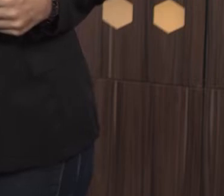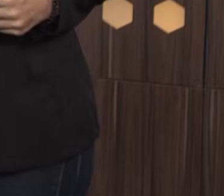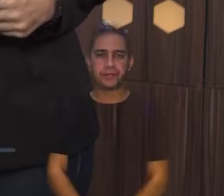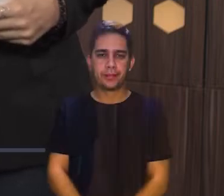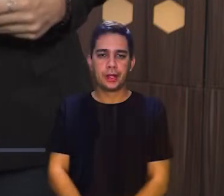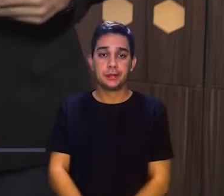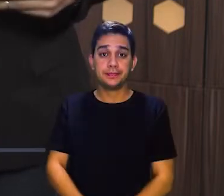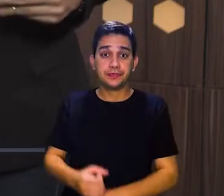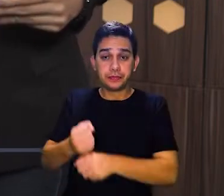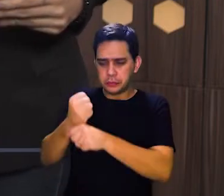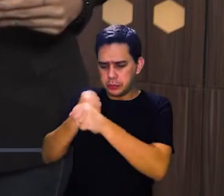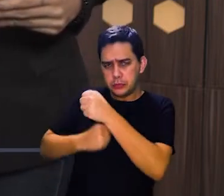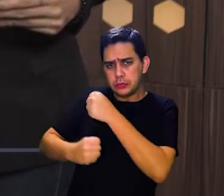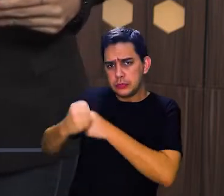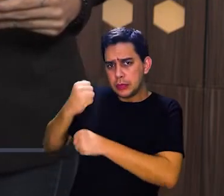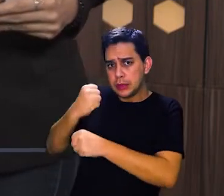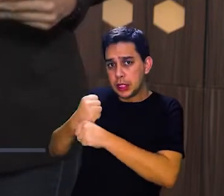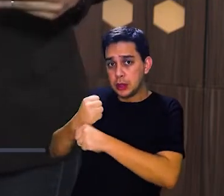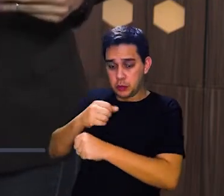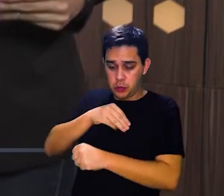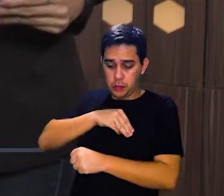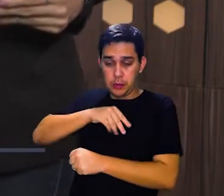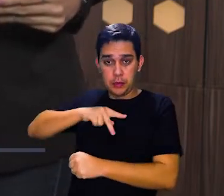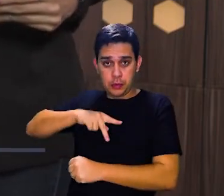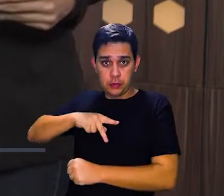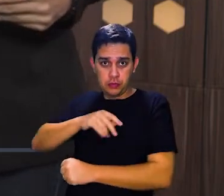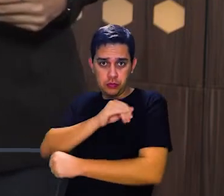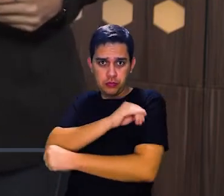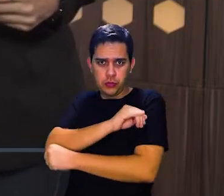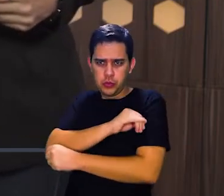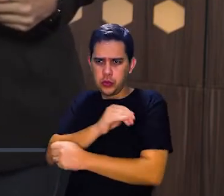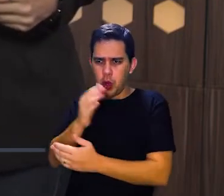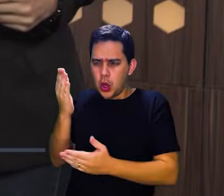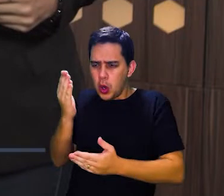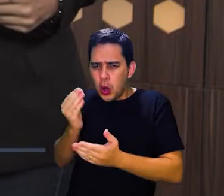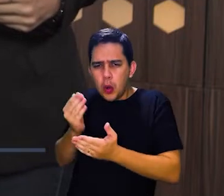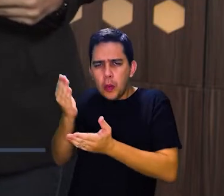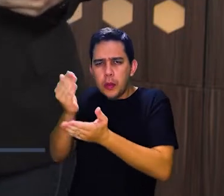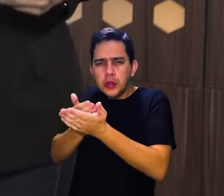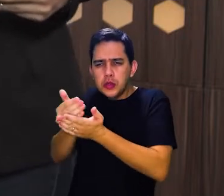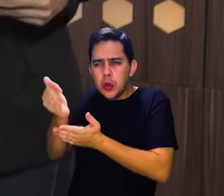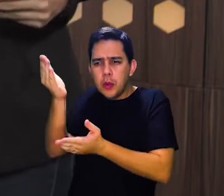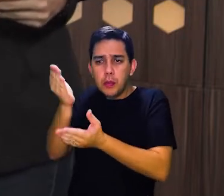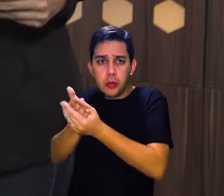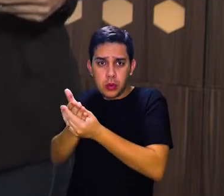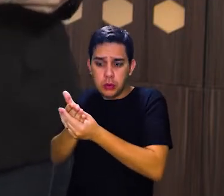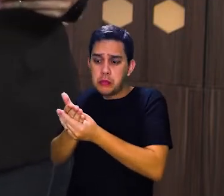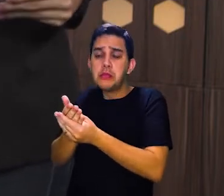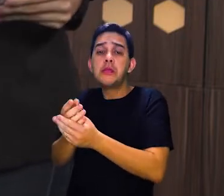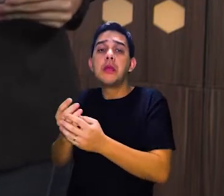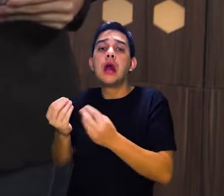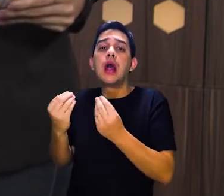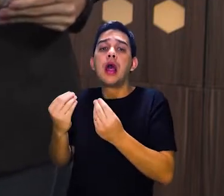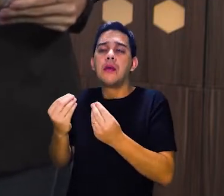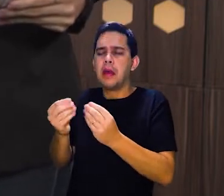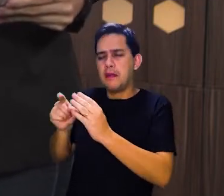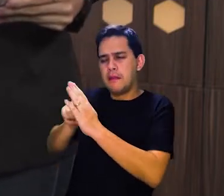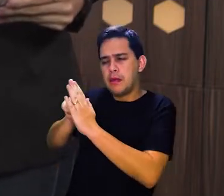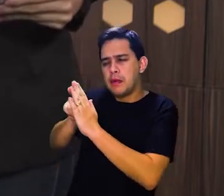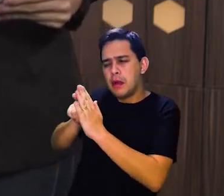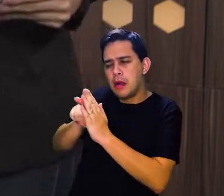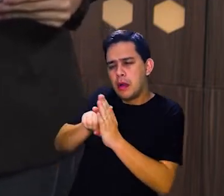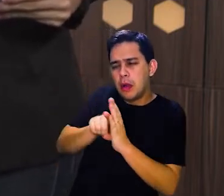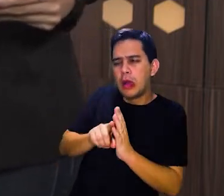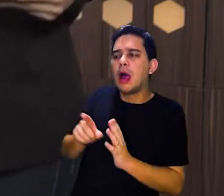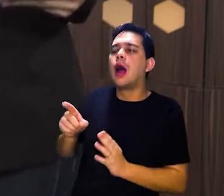No ano passado, o MPRJ instaurou um inquérito civil para investigar supostas irregularidades praticadas pela Prefeitura